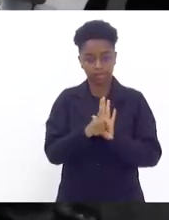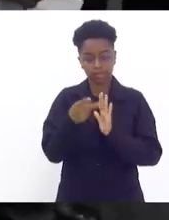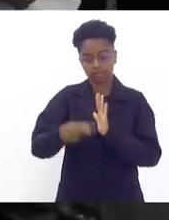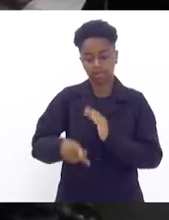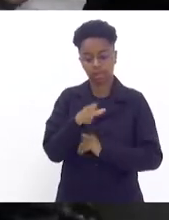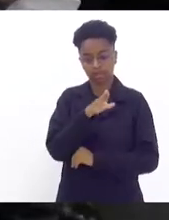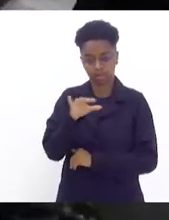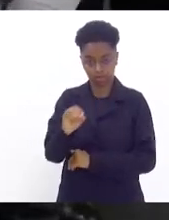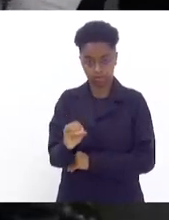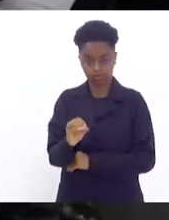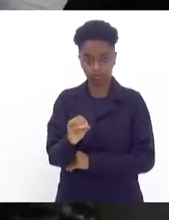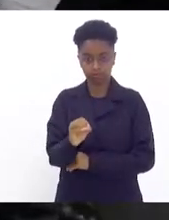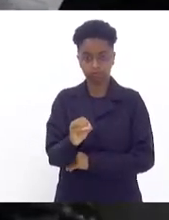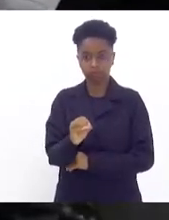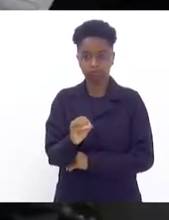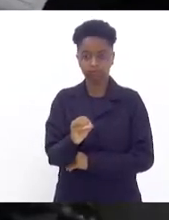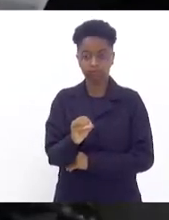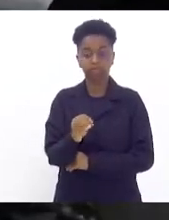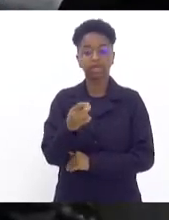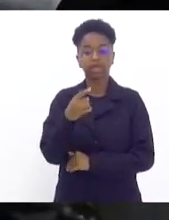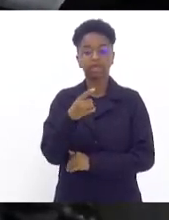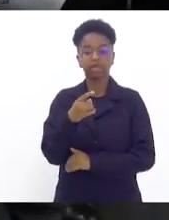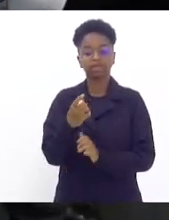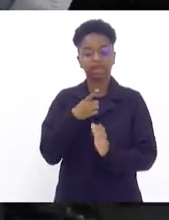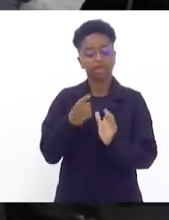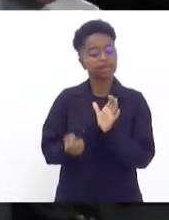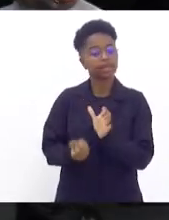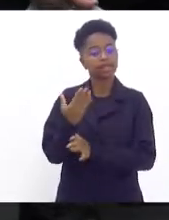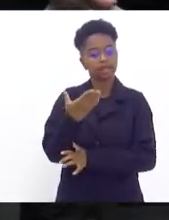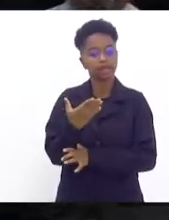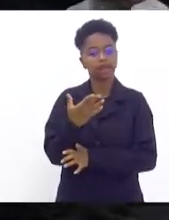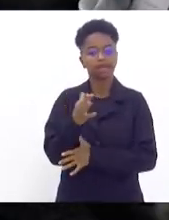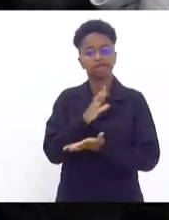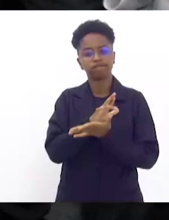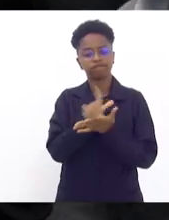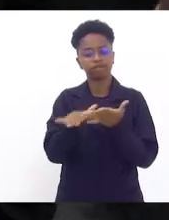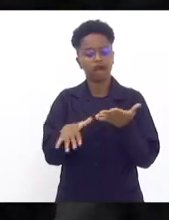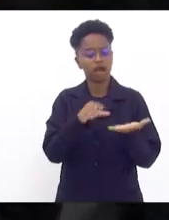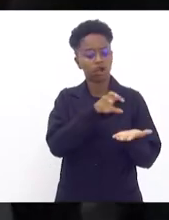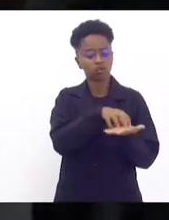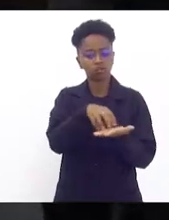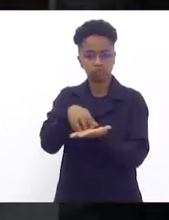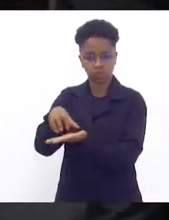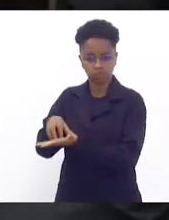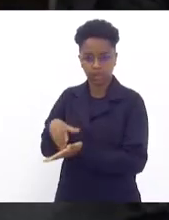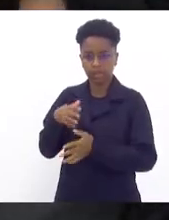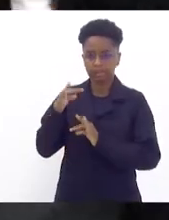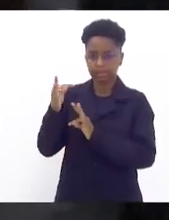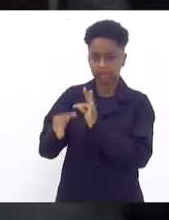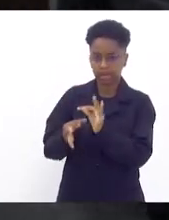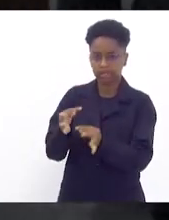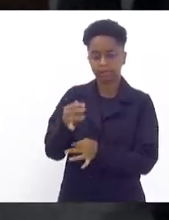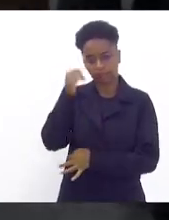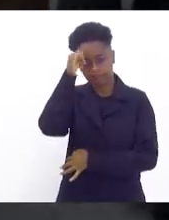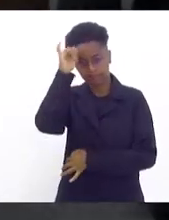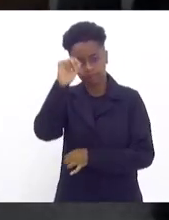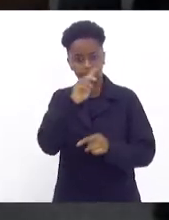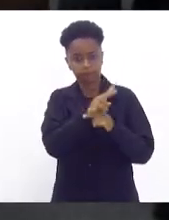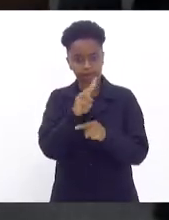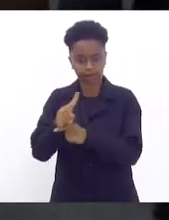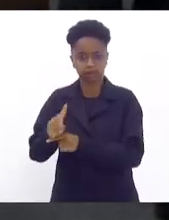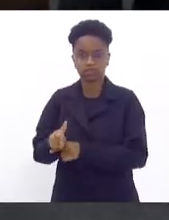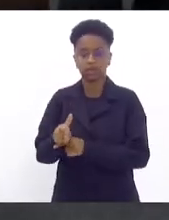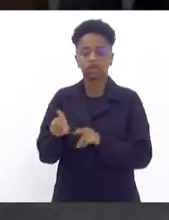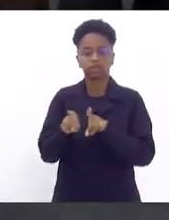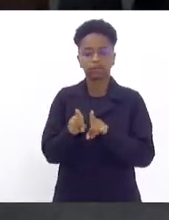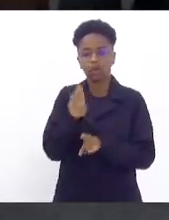do Rio de Janeiro tem levado à criação de uma série de espaços de tratamento e prevenção ao uso abusivo